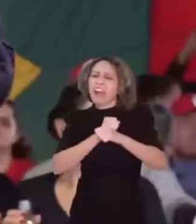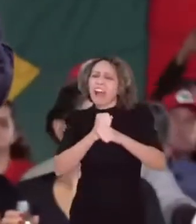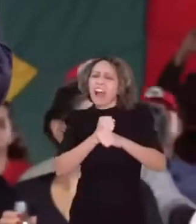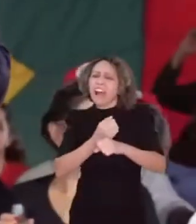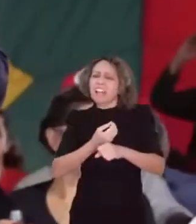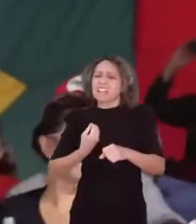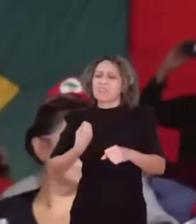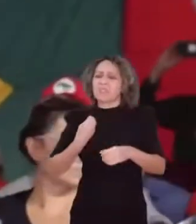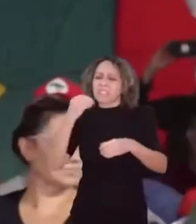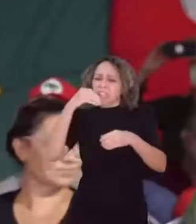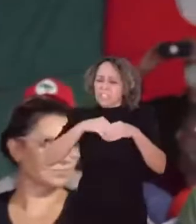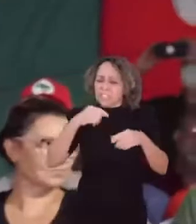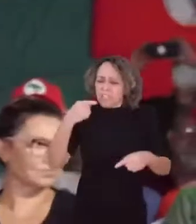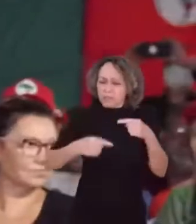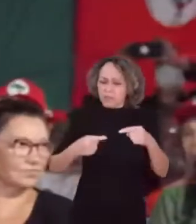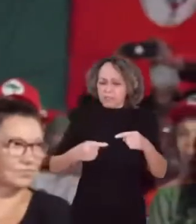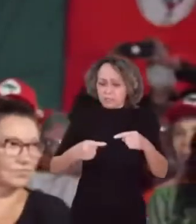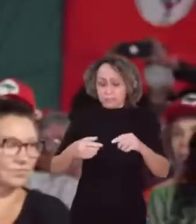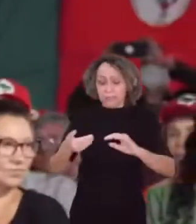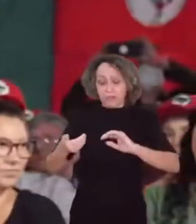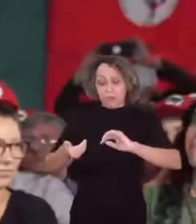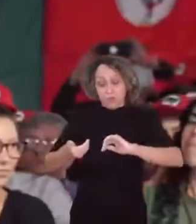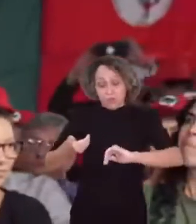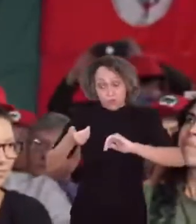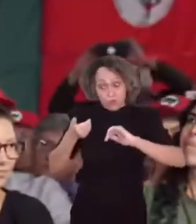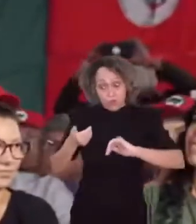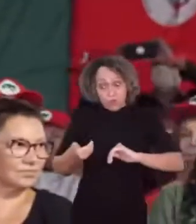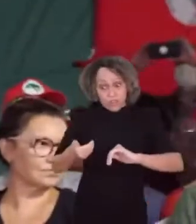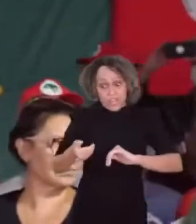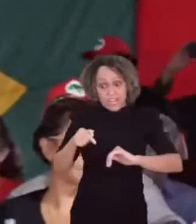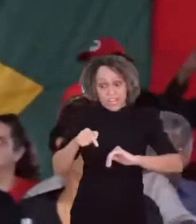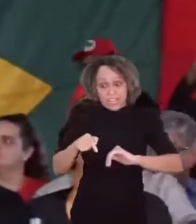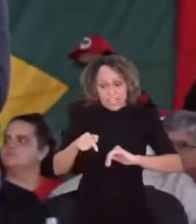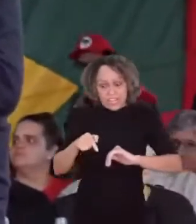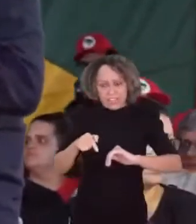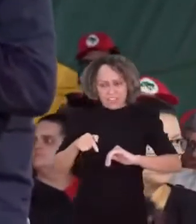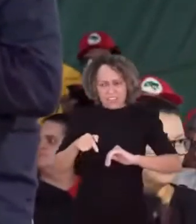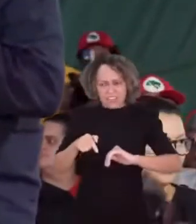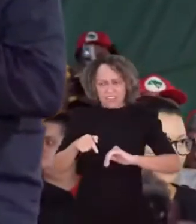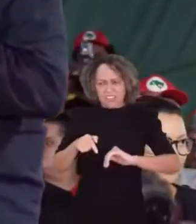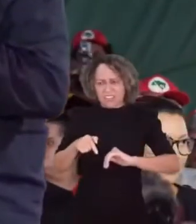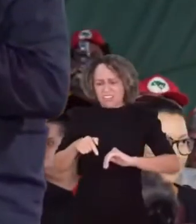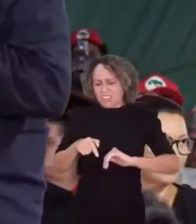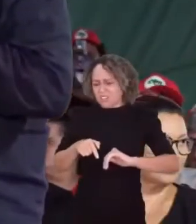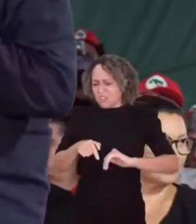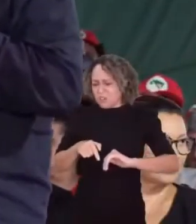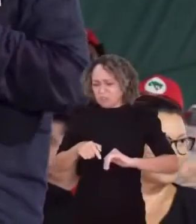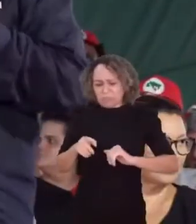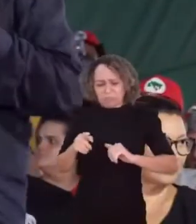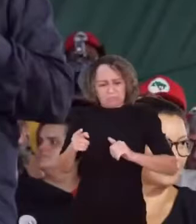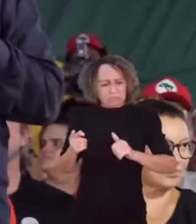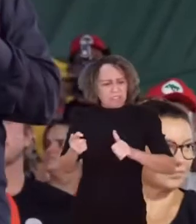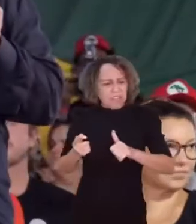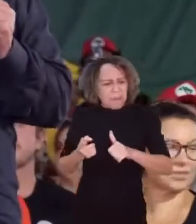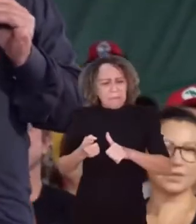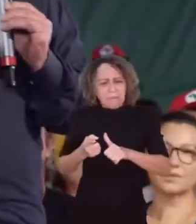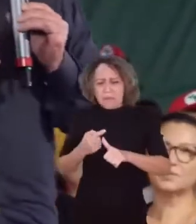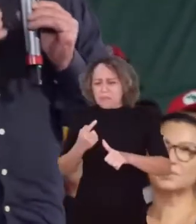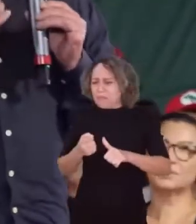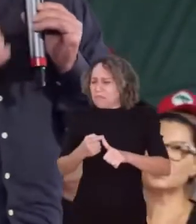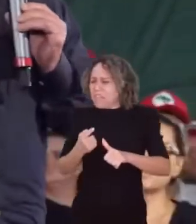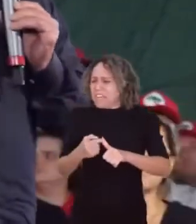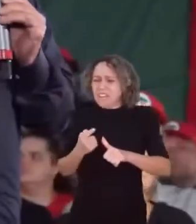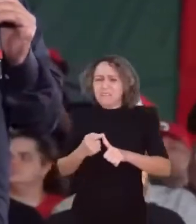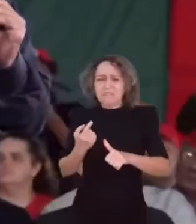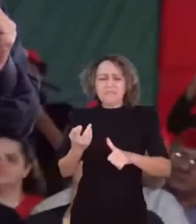Brasileiro nunca esteve tão deformado como ele está agora. Ele nunca